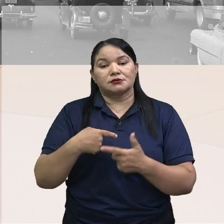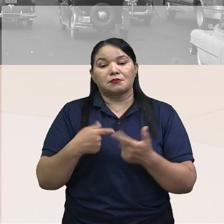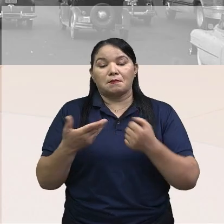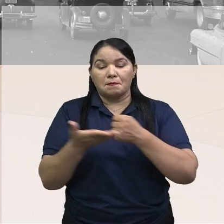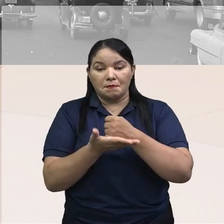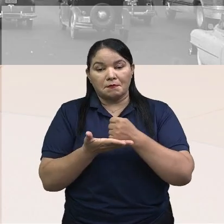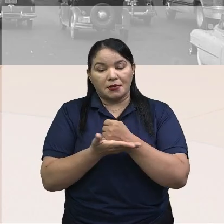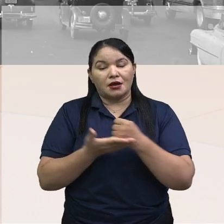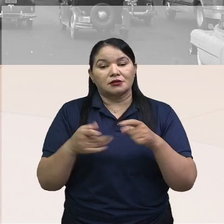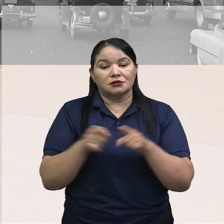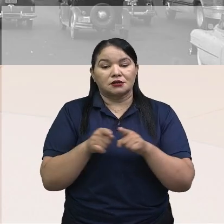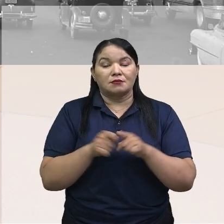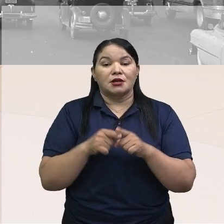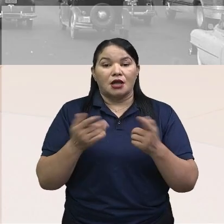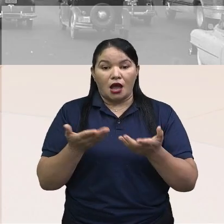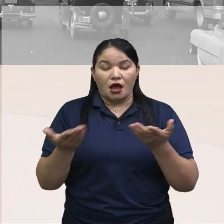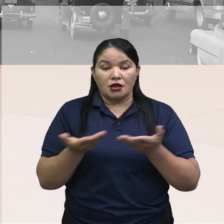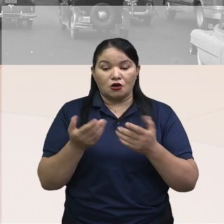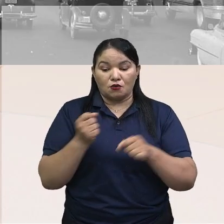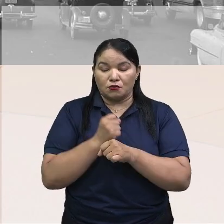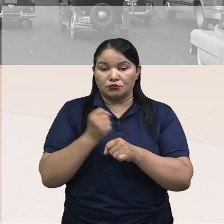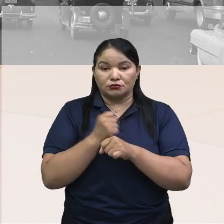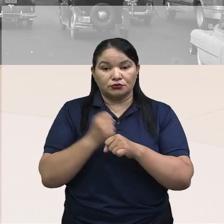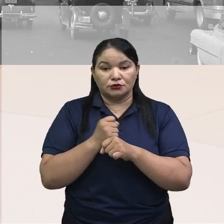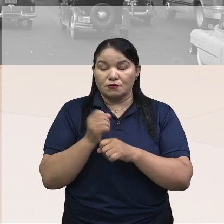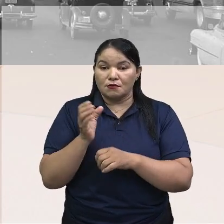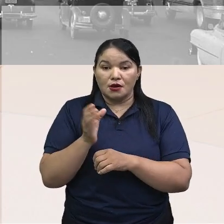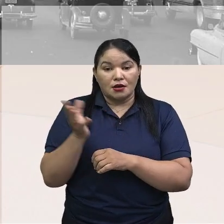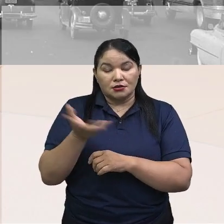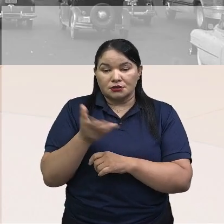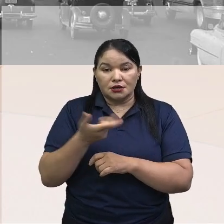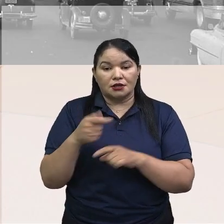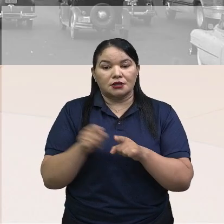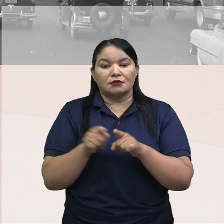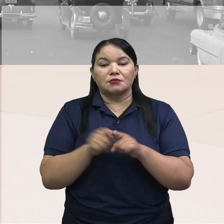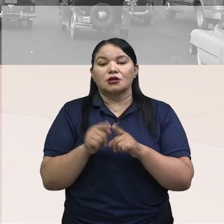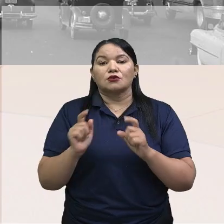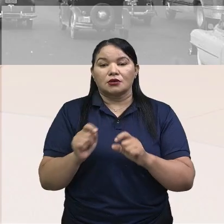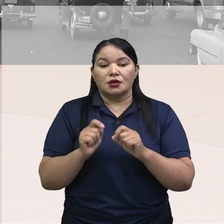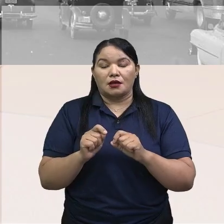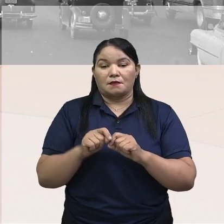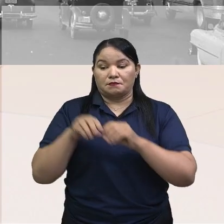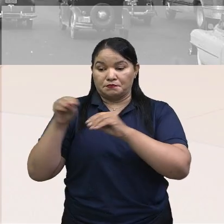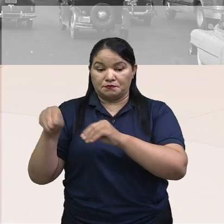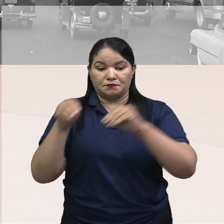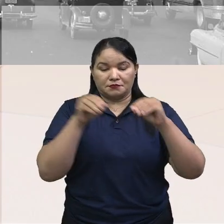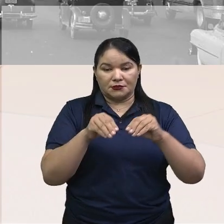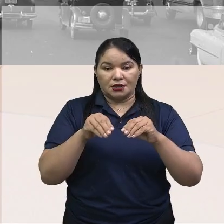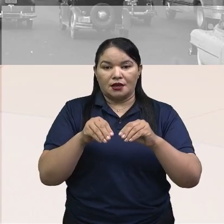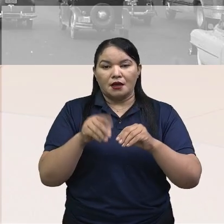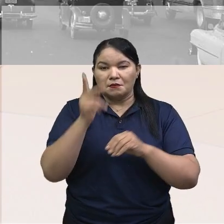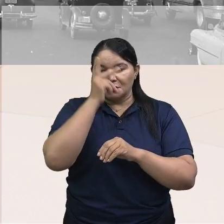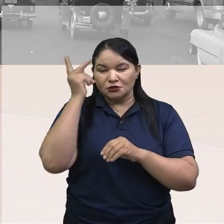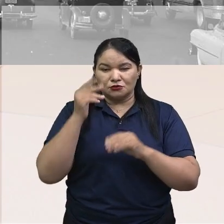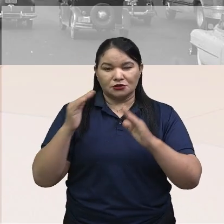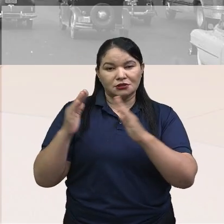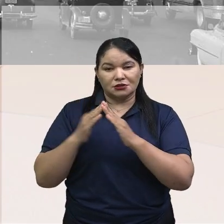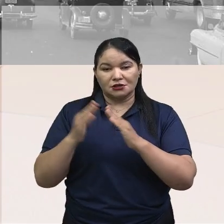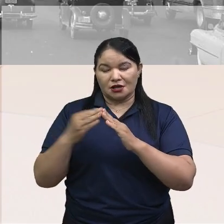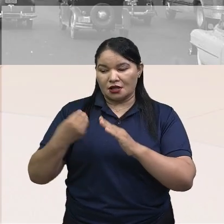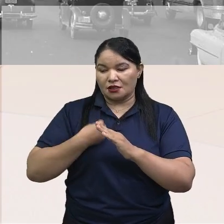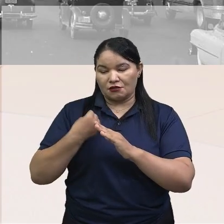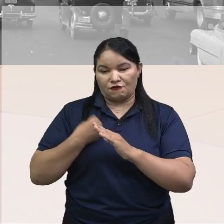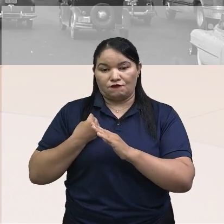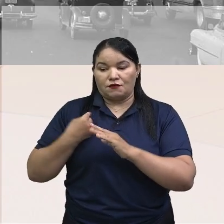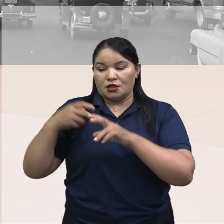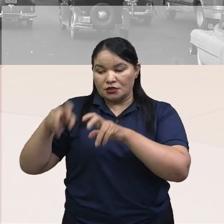urbanização acelerada que vai culminar ali no êxodo rural, ou seja, várias pessoas que moravam ali no campo, elas